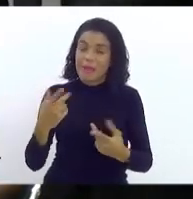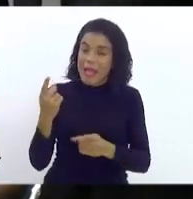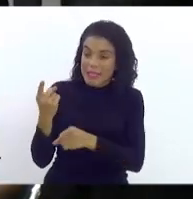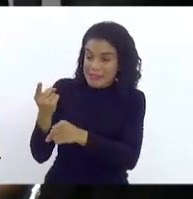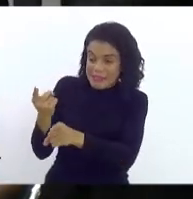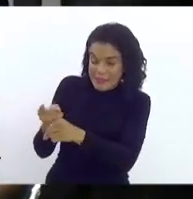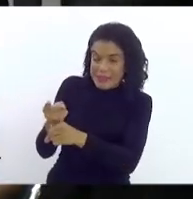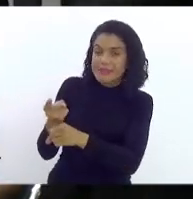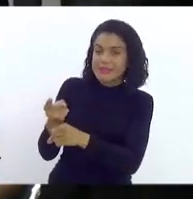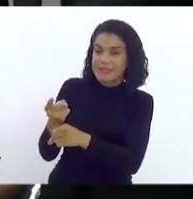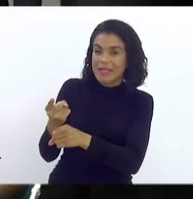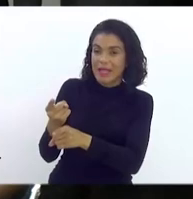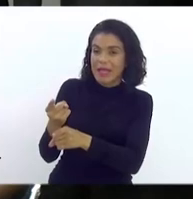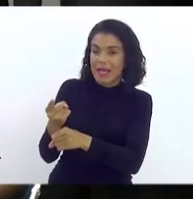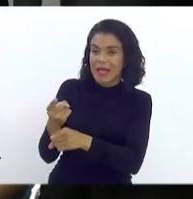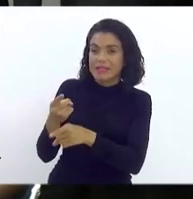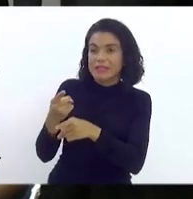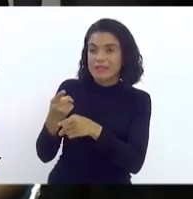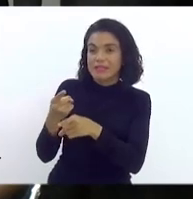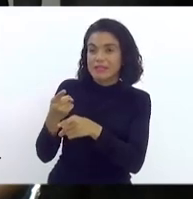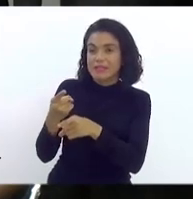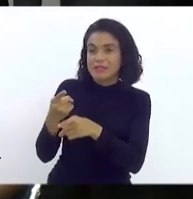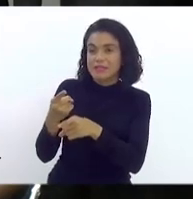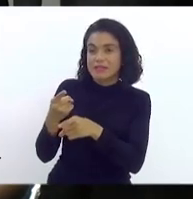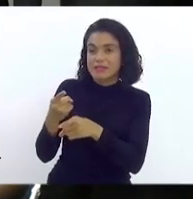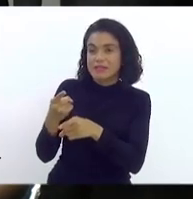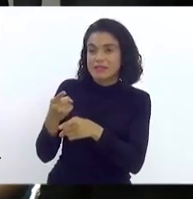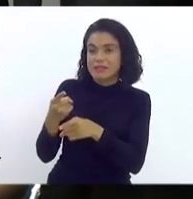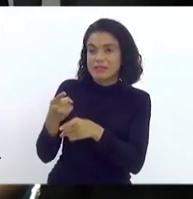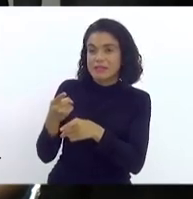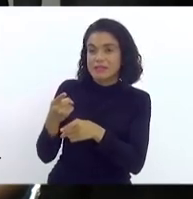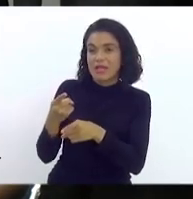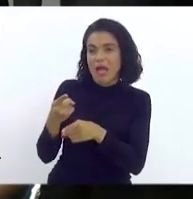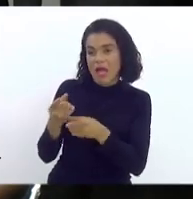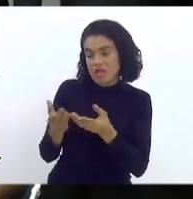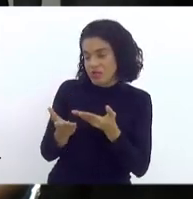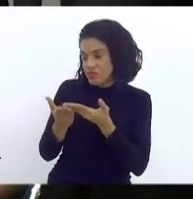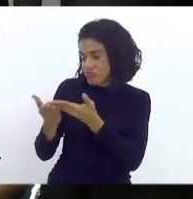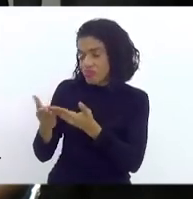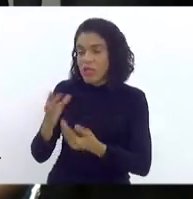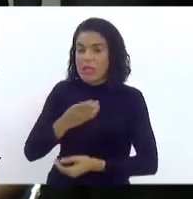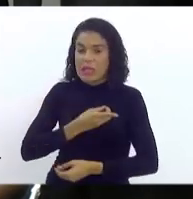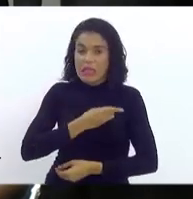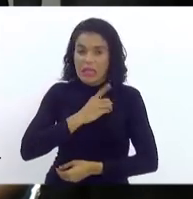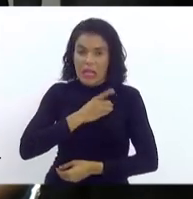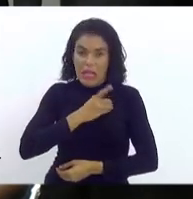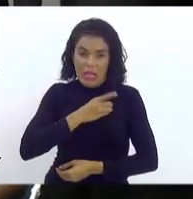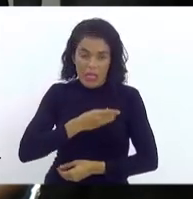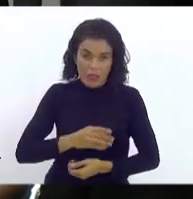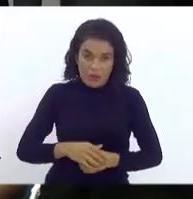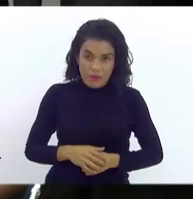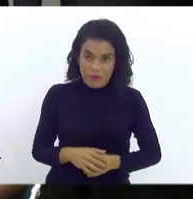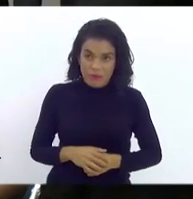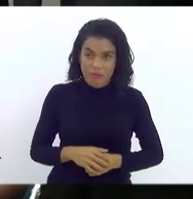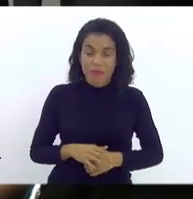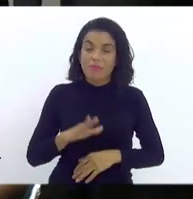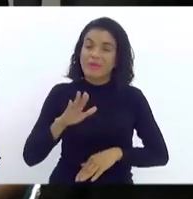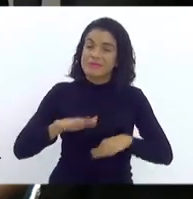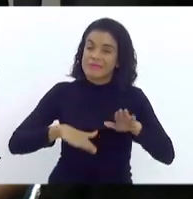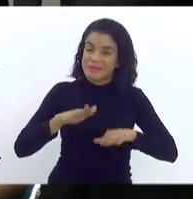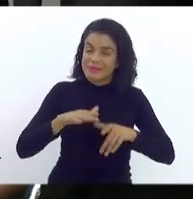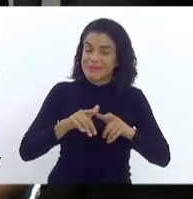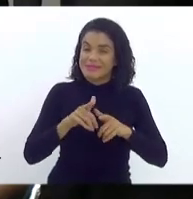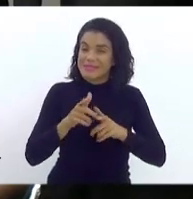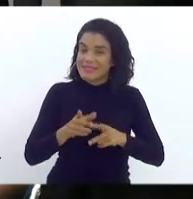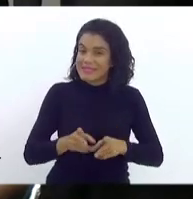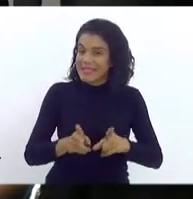identificado, a gente comenta e conversa a delegacia de serviços delegados. Mas, muitas vezes,